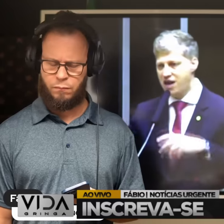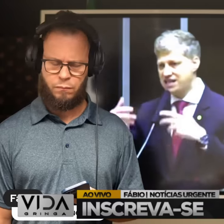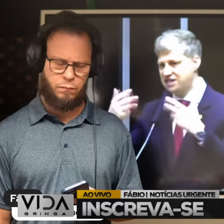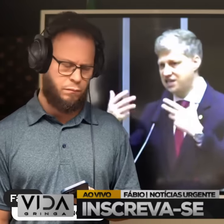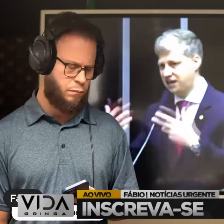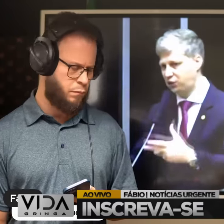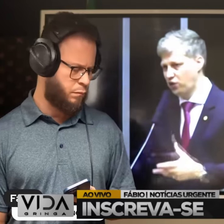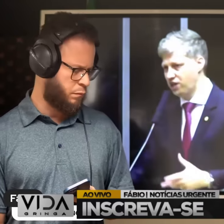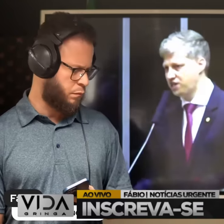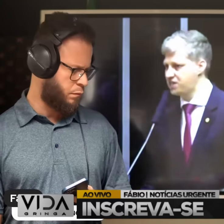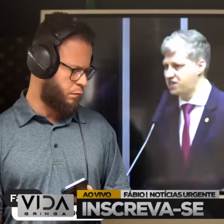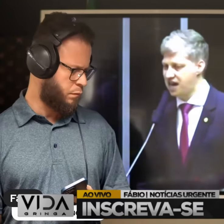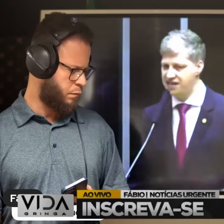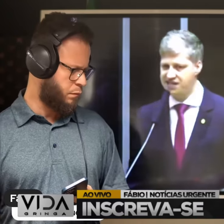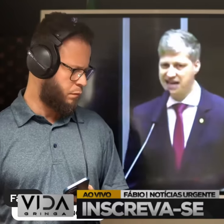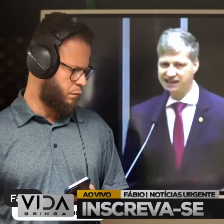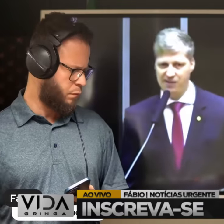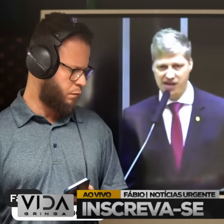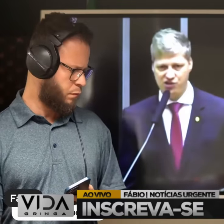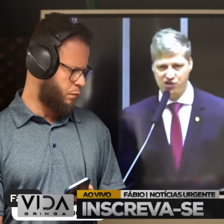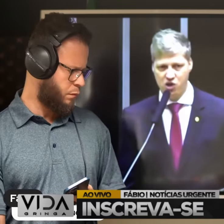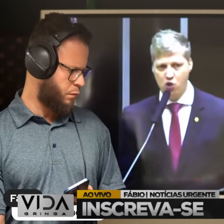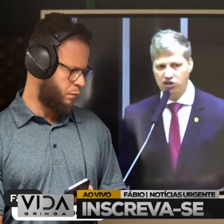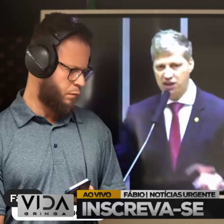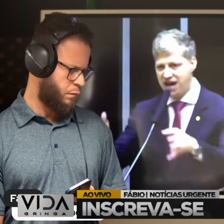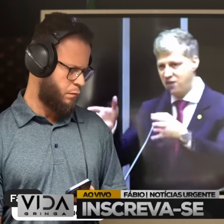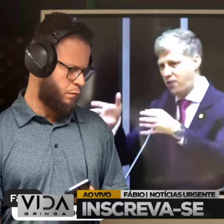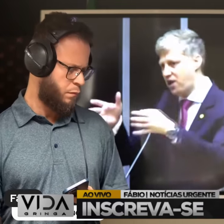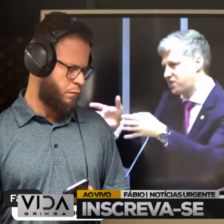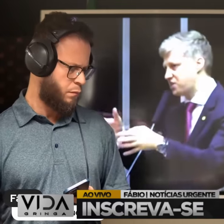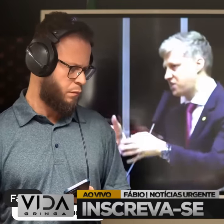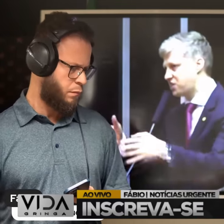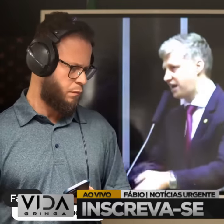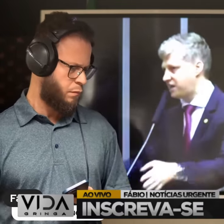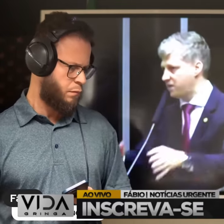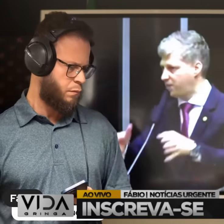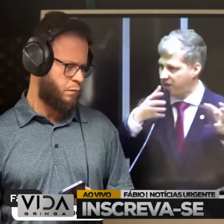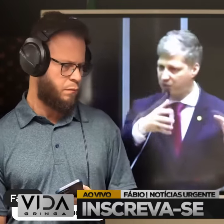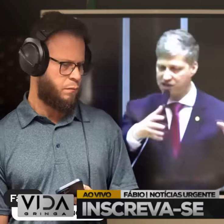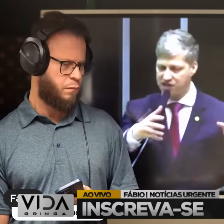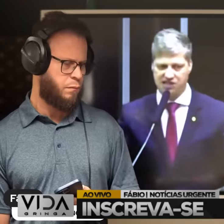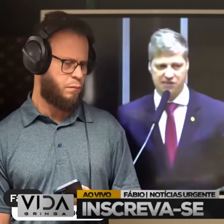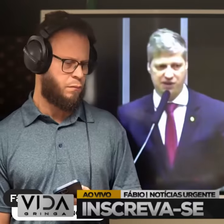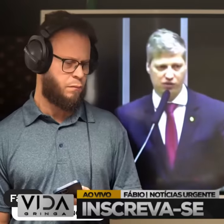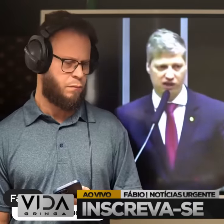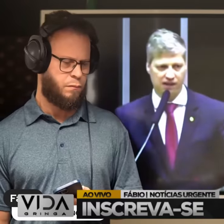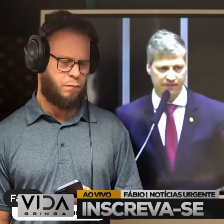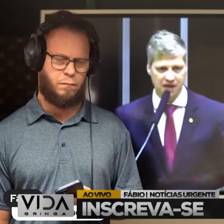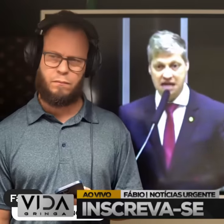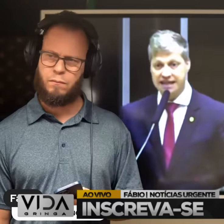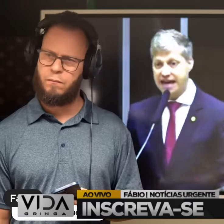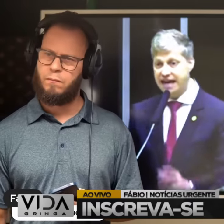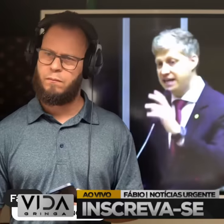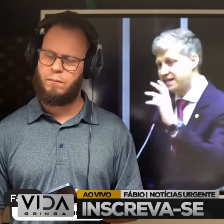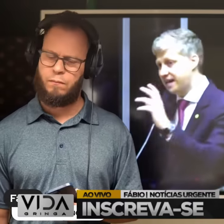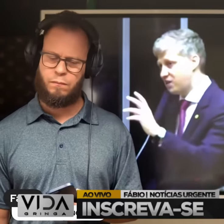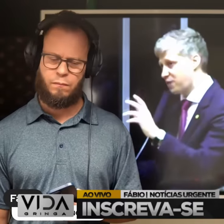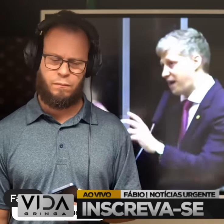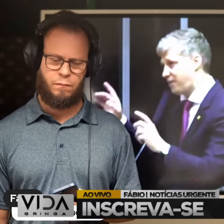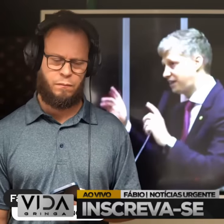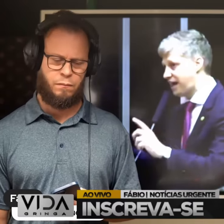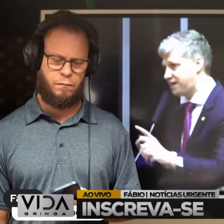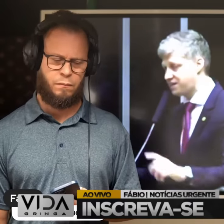com as assinaturas necessárias, certamente o trabalho pode se iniciar aqui para depois dar seguimento lá. Quero agradecer